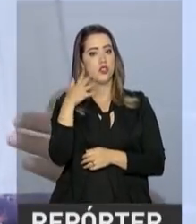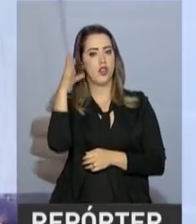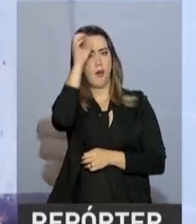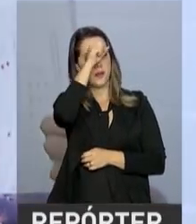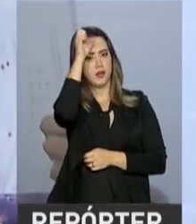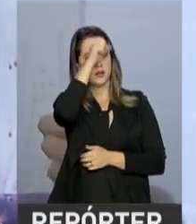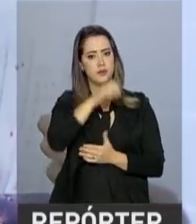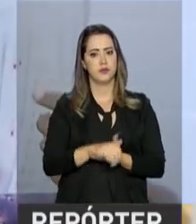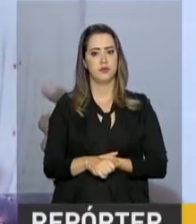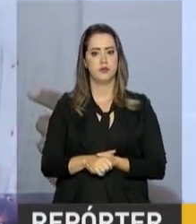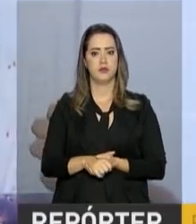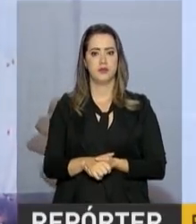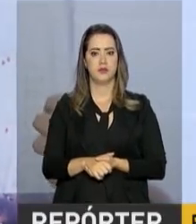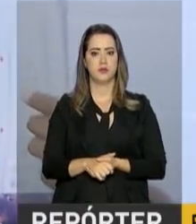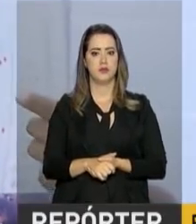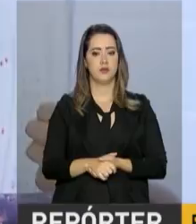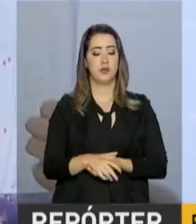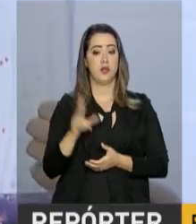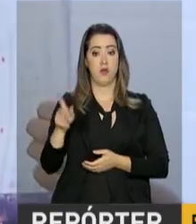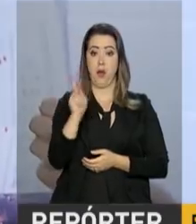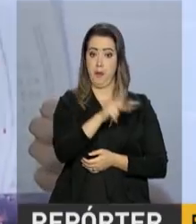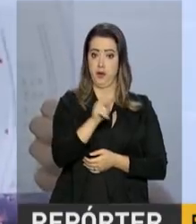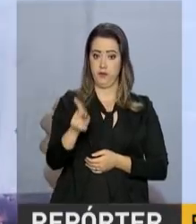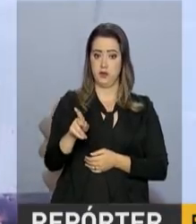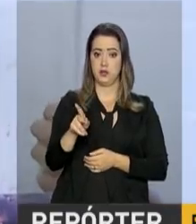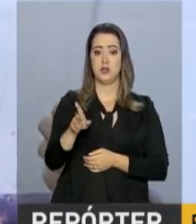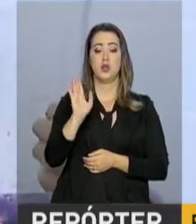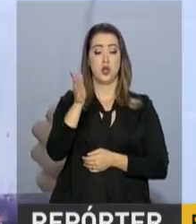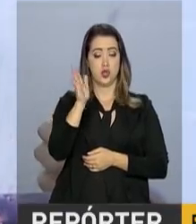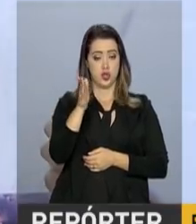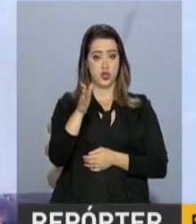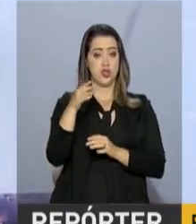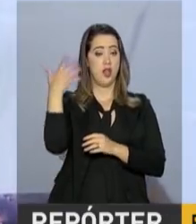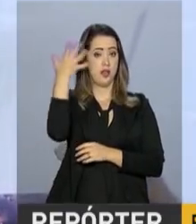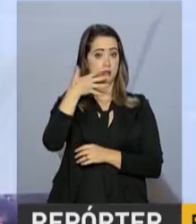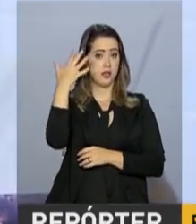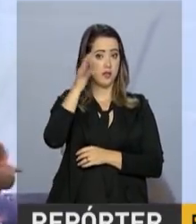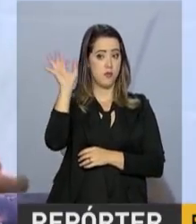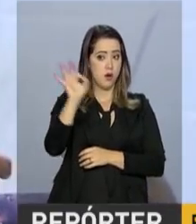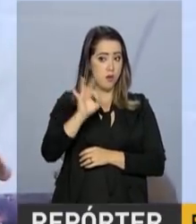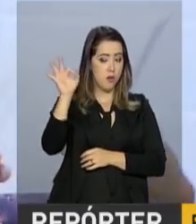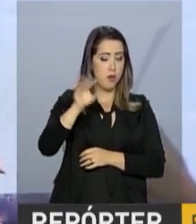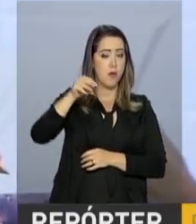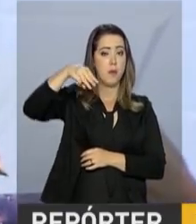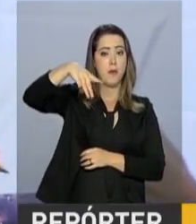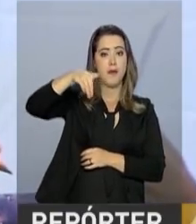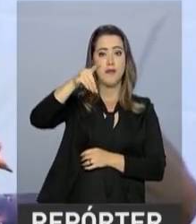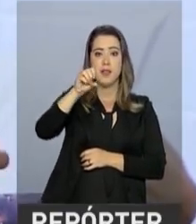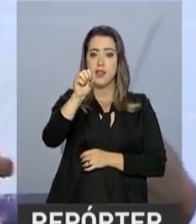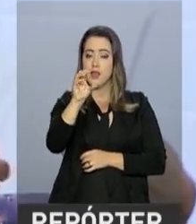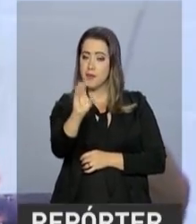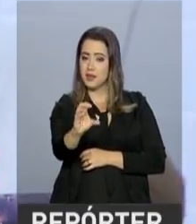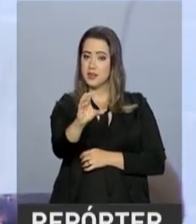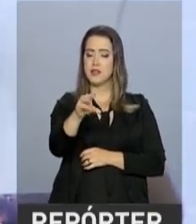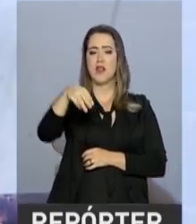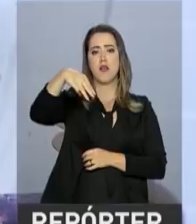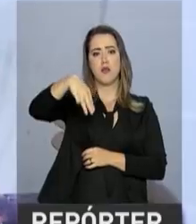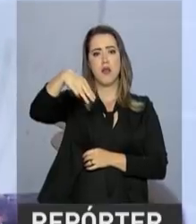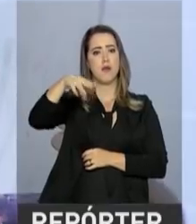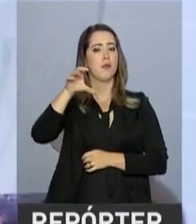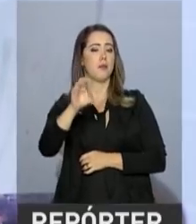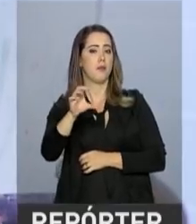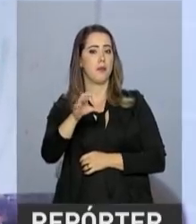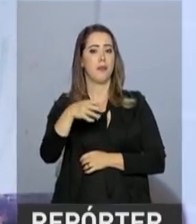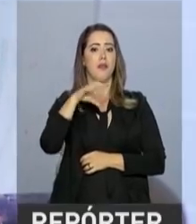equipe é professor amit numa fator hassan mdc mmc língua